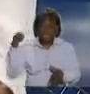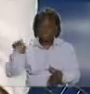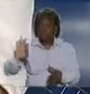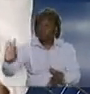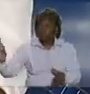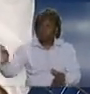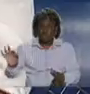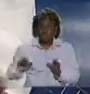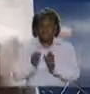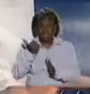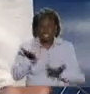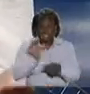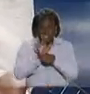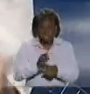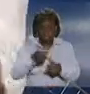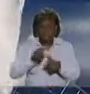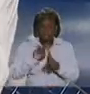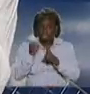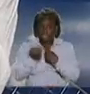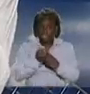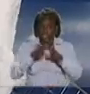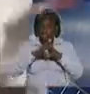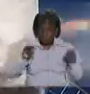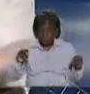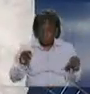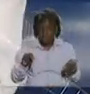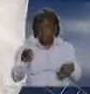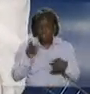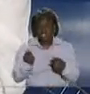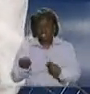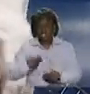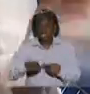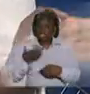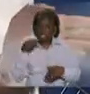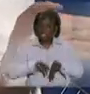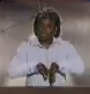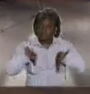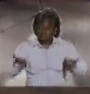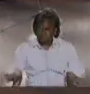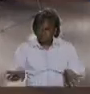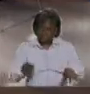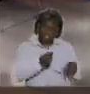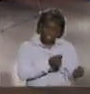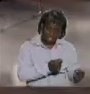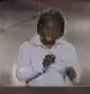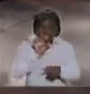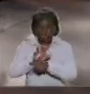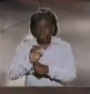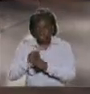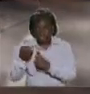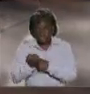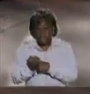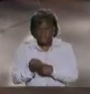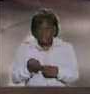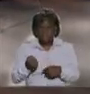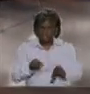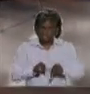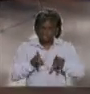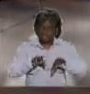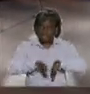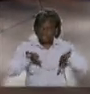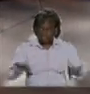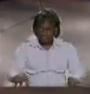ninguém topou até agora, que é resolver um problema social com lucro, né? Antigamente era separado, esses dois setores eram separados. Empresa que gera